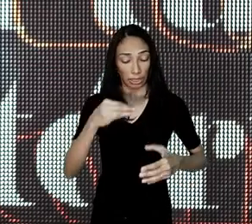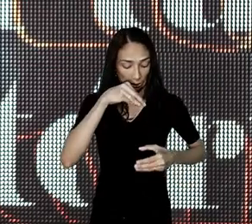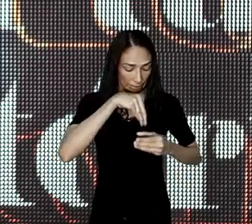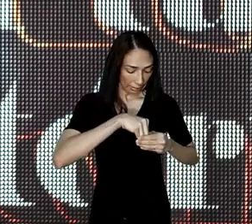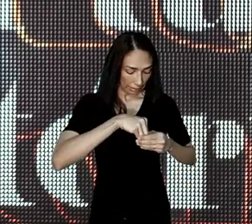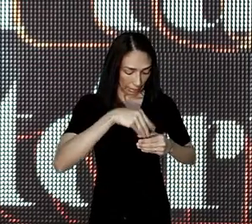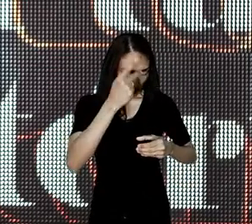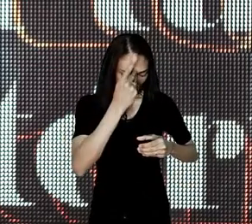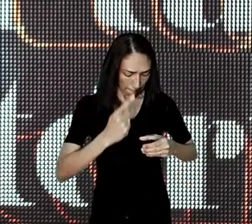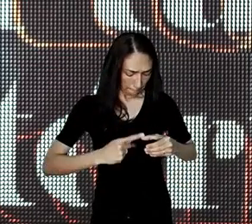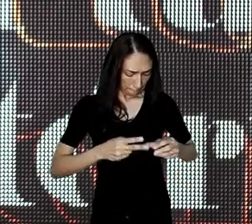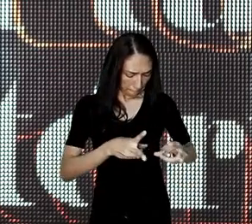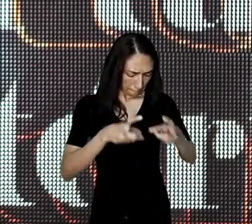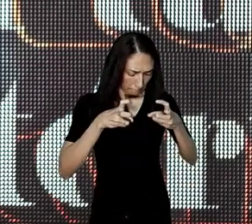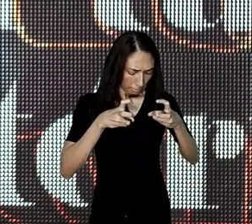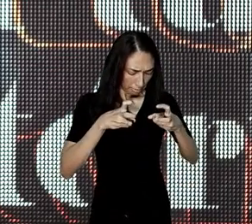quero transformar o seu coração.